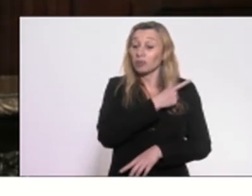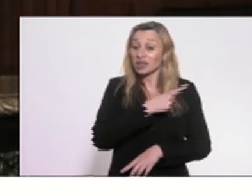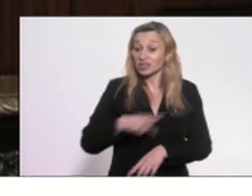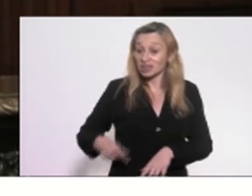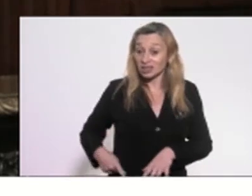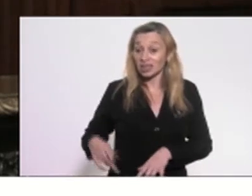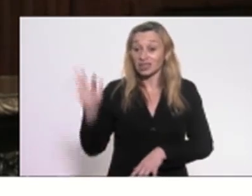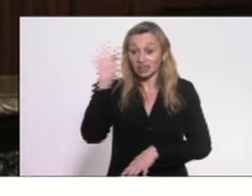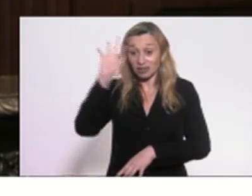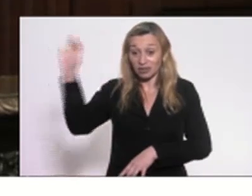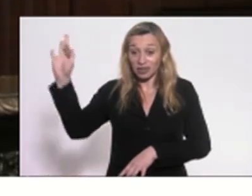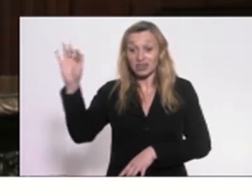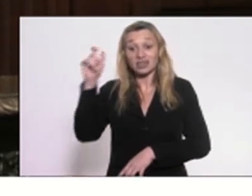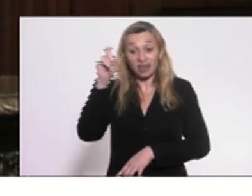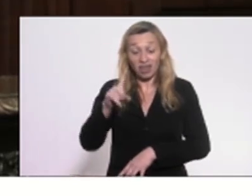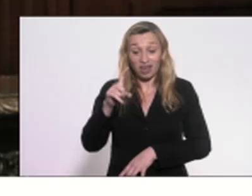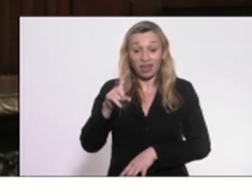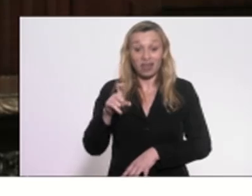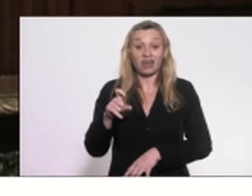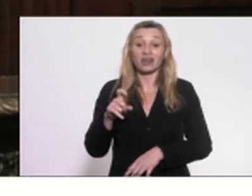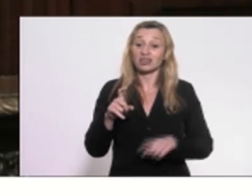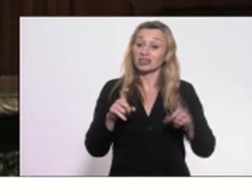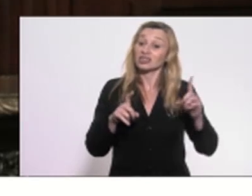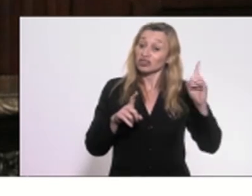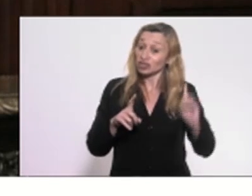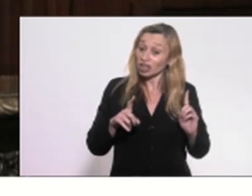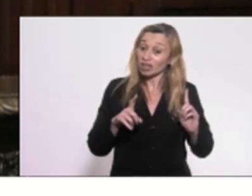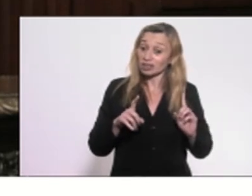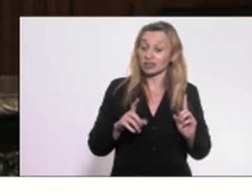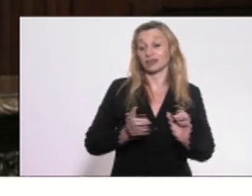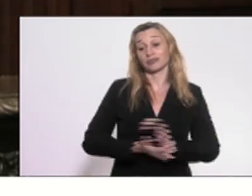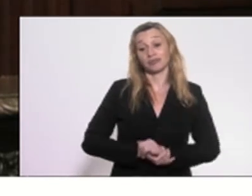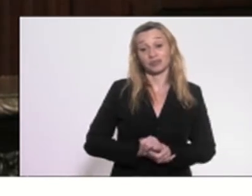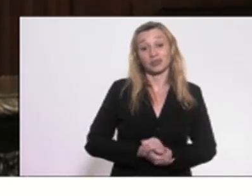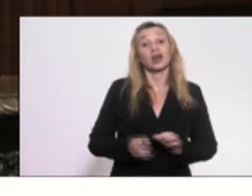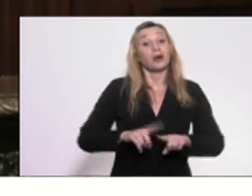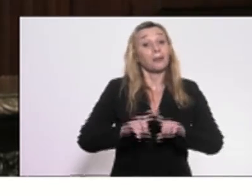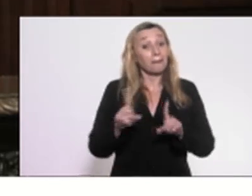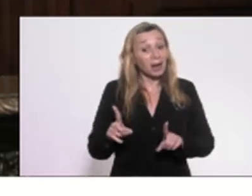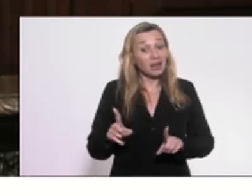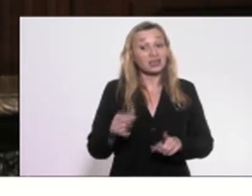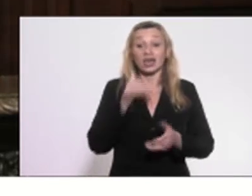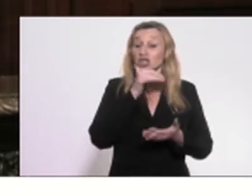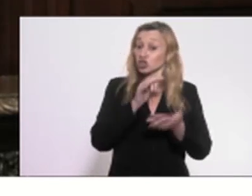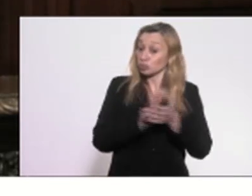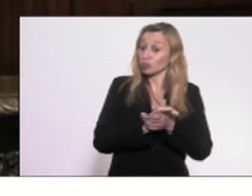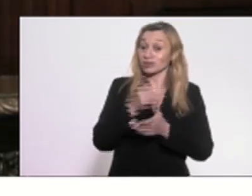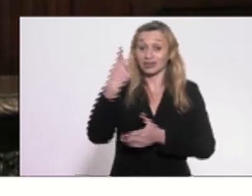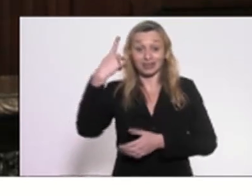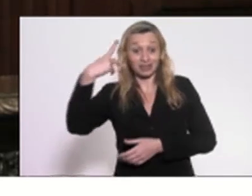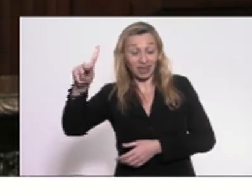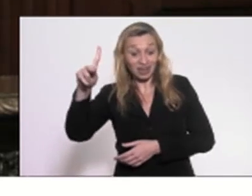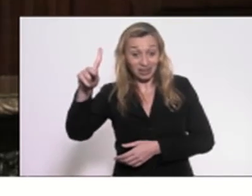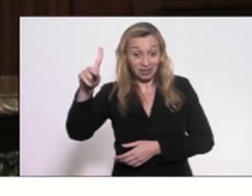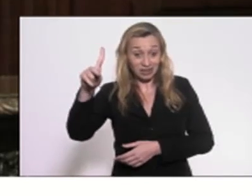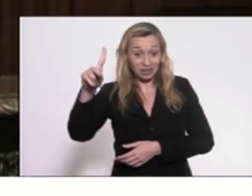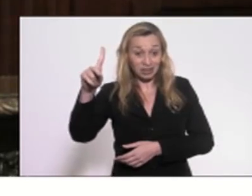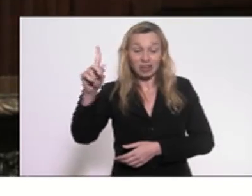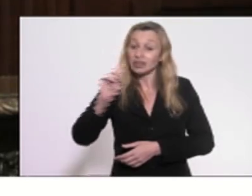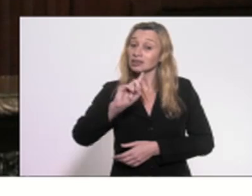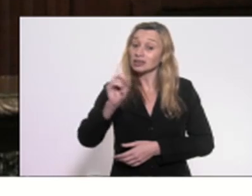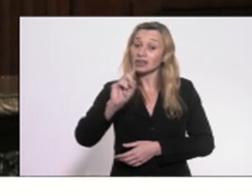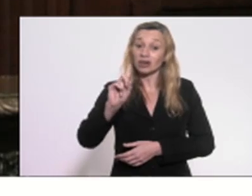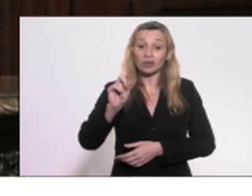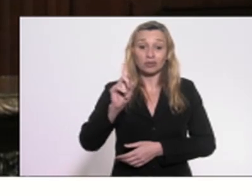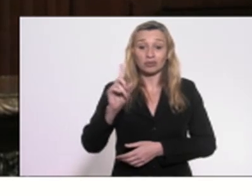melhorava a popularidade. Ao contrário. Mas a esposa dele não